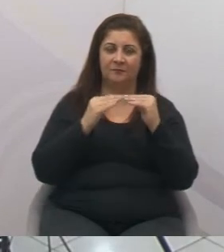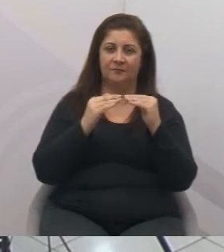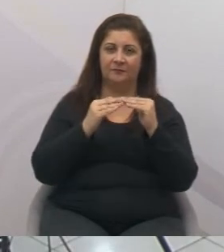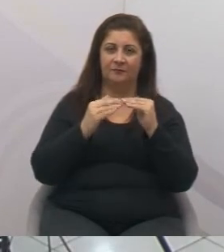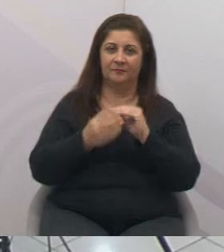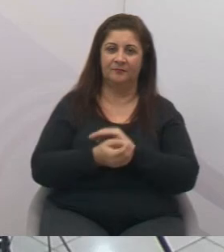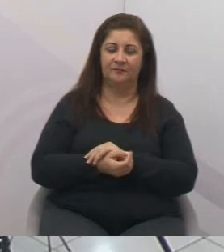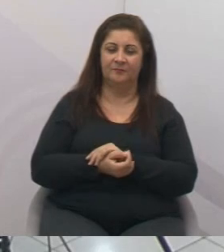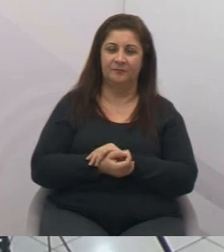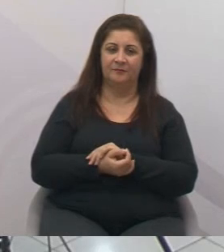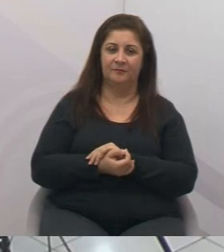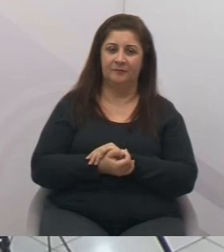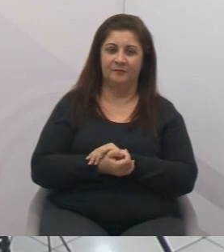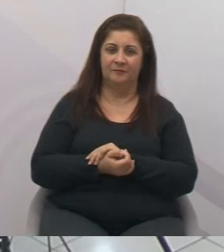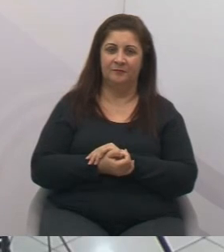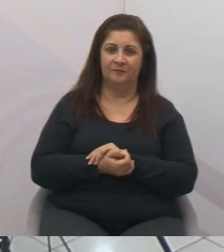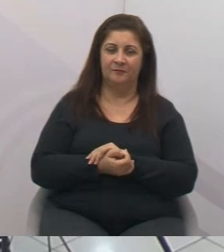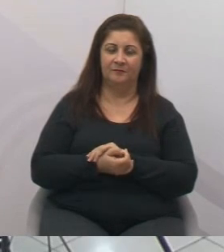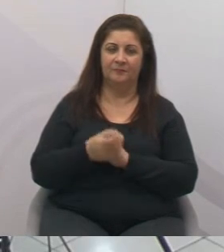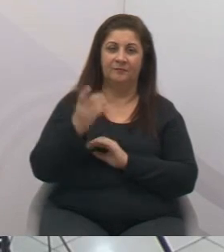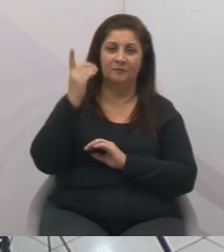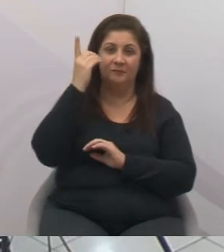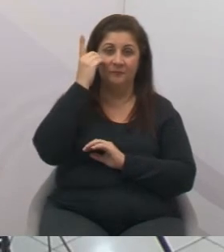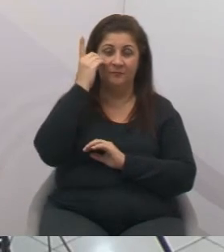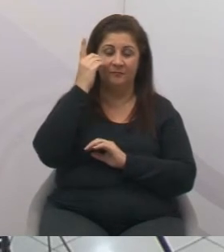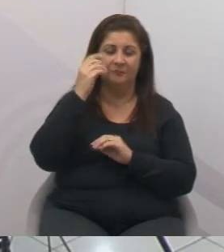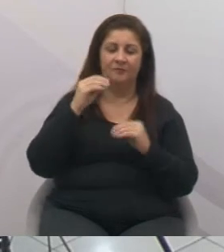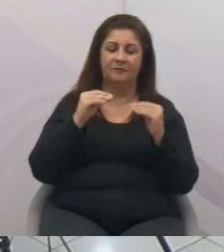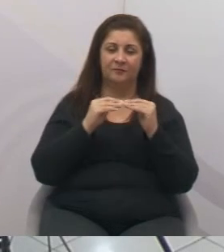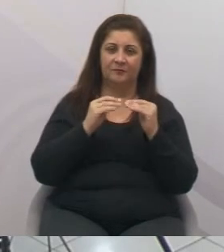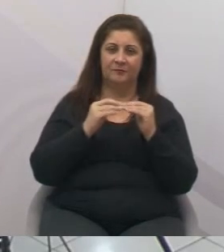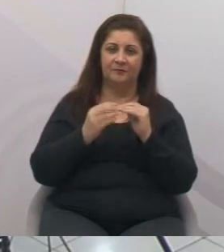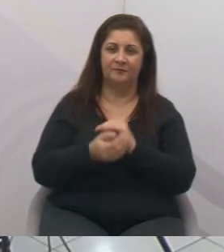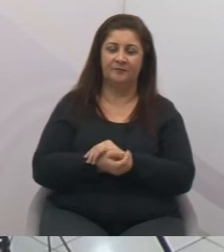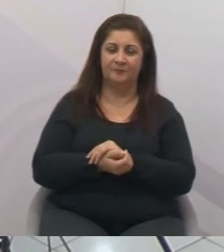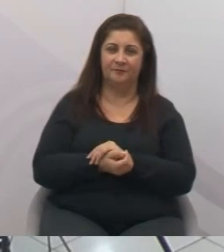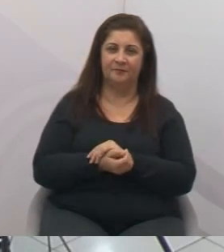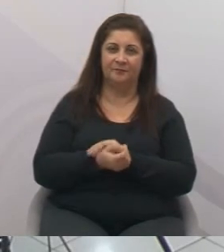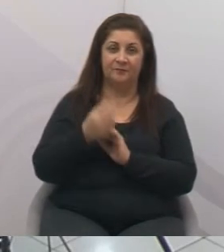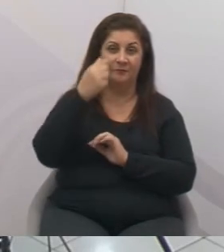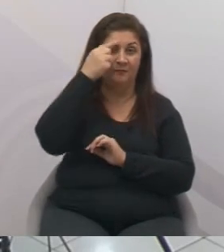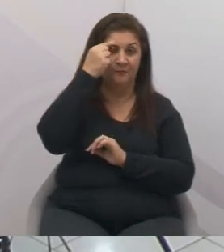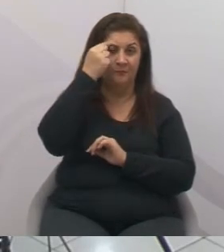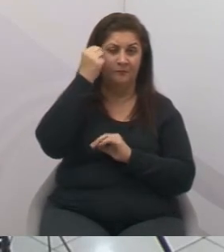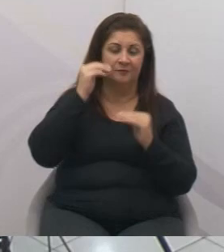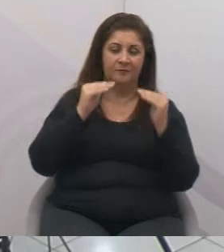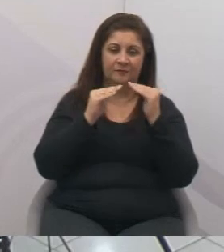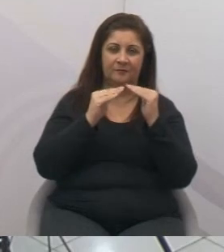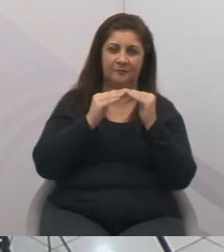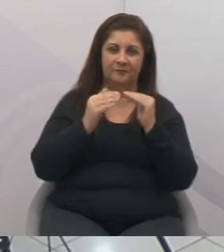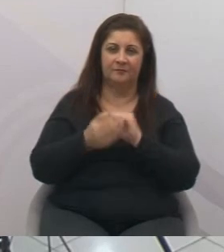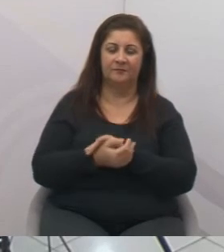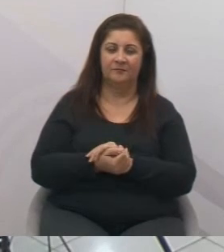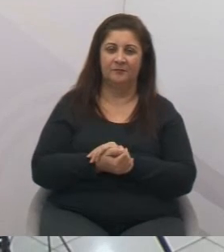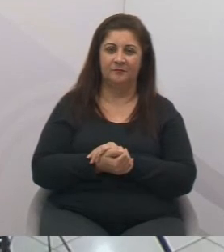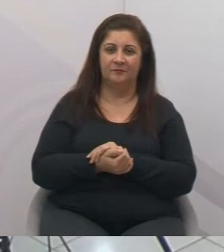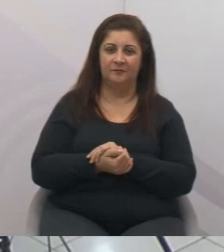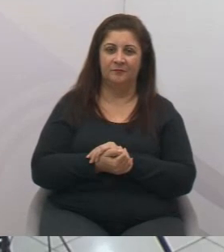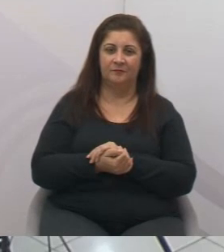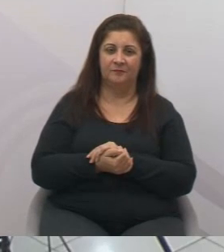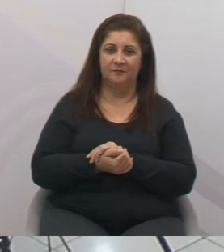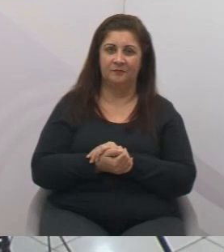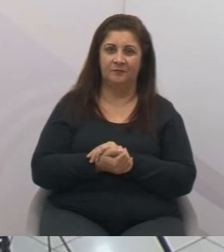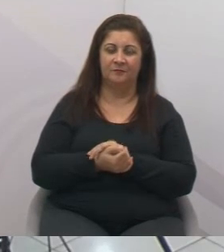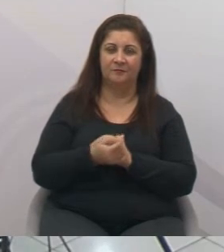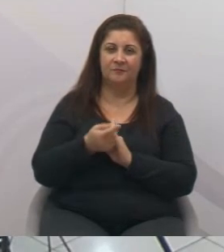Favorável. Como voto o vereador Dude. Favorável. Como voto o vereador Edgar Sasaki, favorável. Como voto o vereador